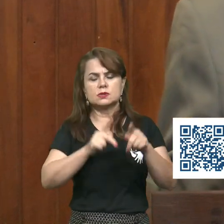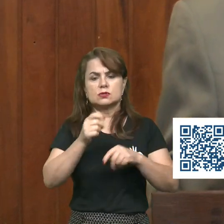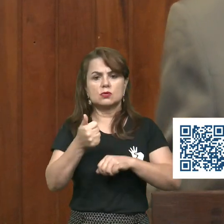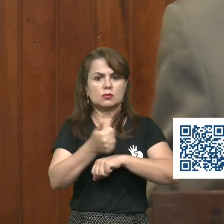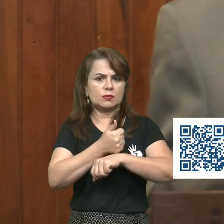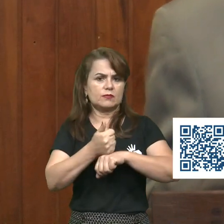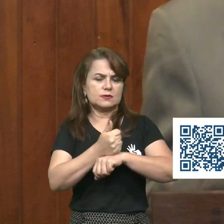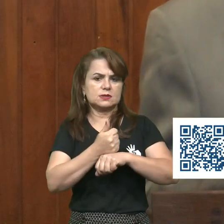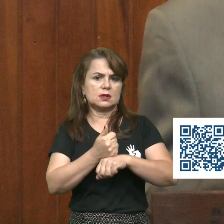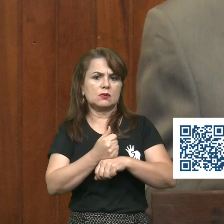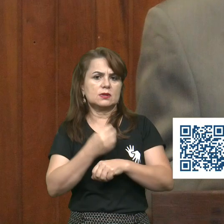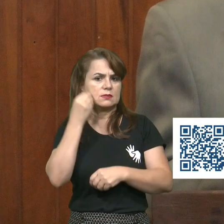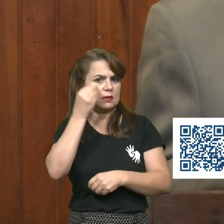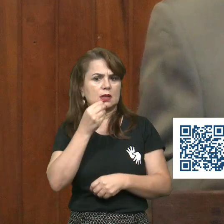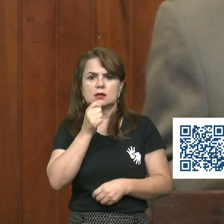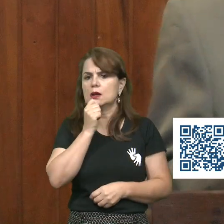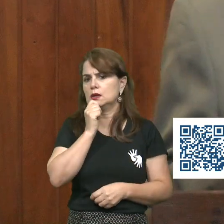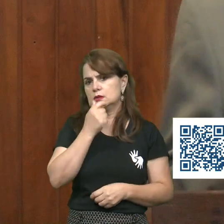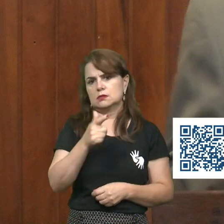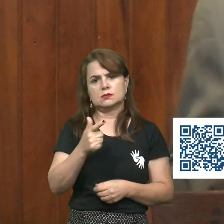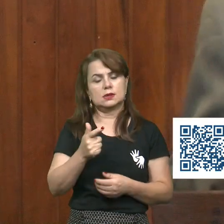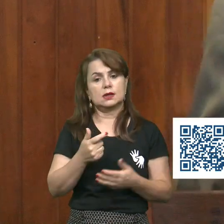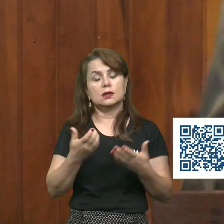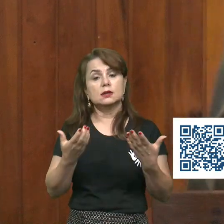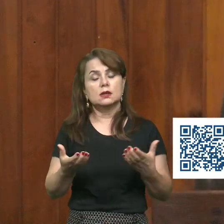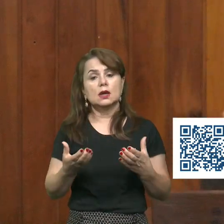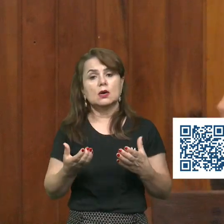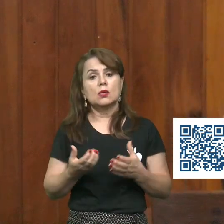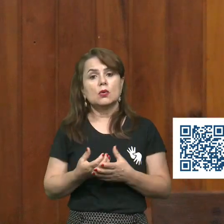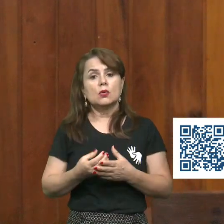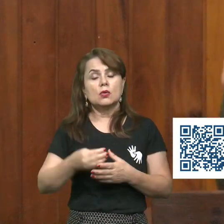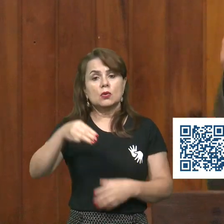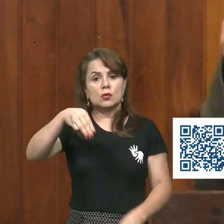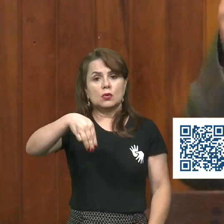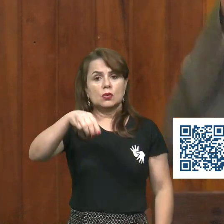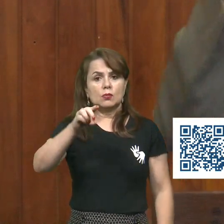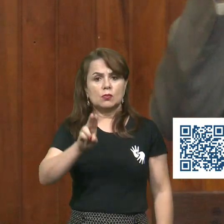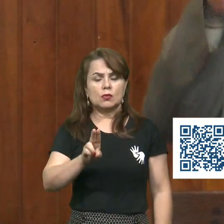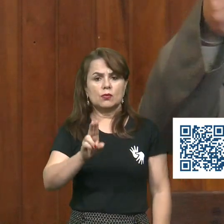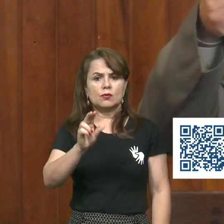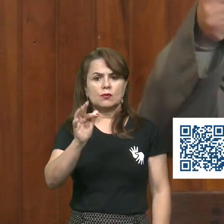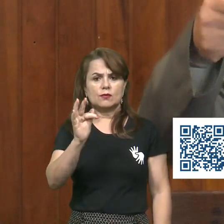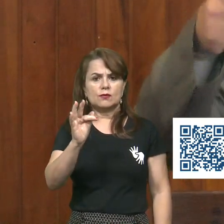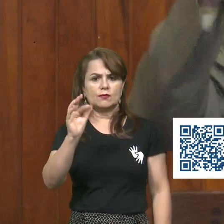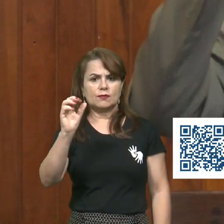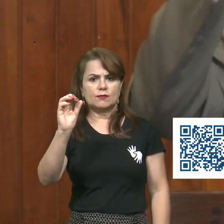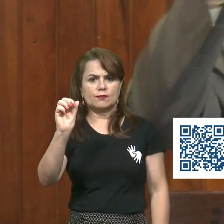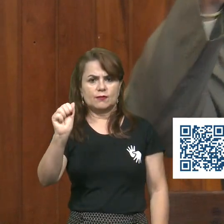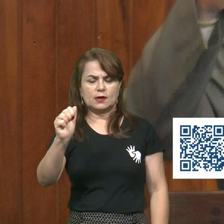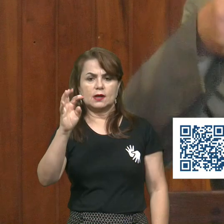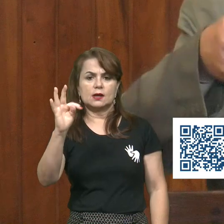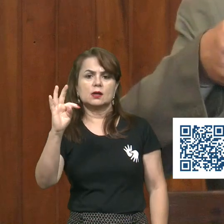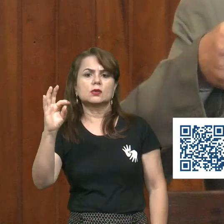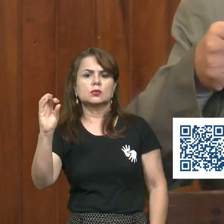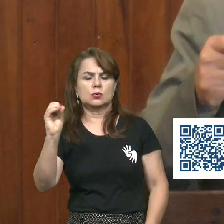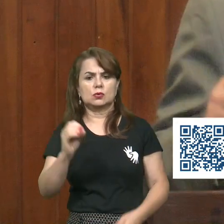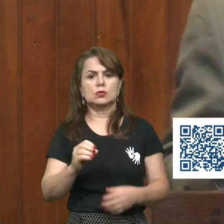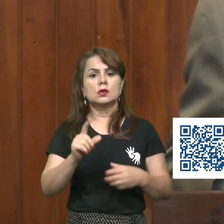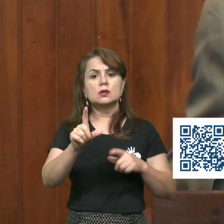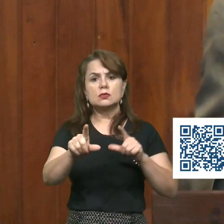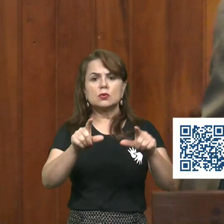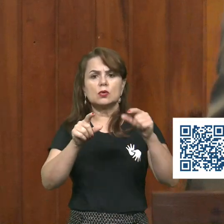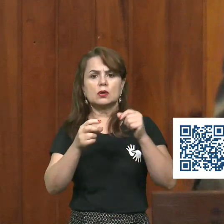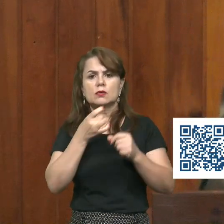ingressar no mercado de trabalho. O Grupo Mufato escolheu nossa cidade pelo crescimento, pelo